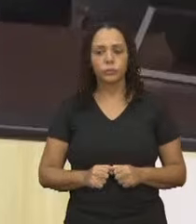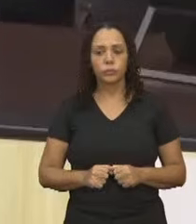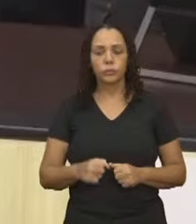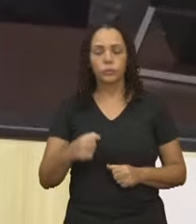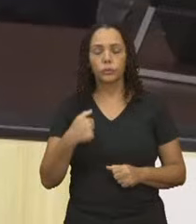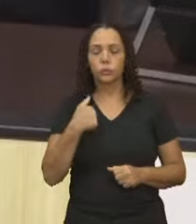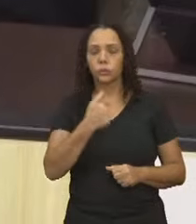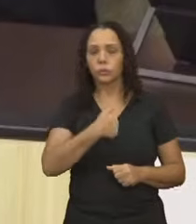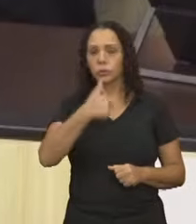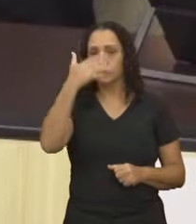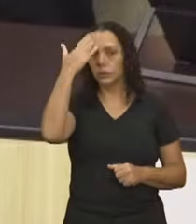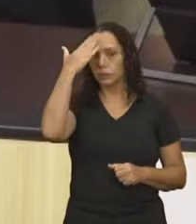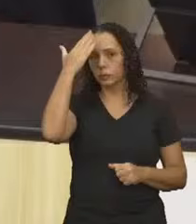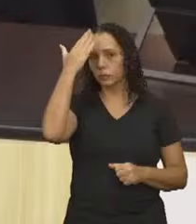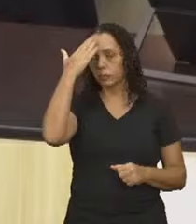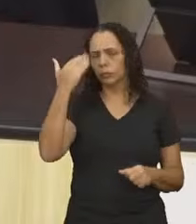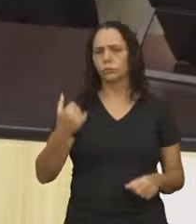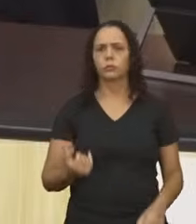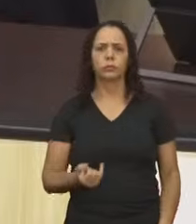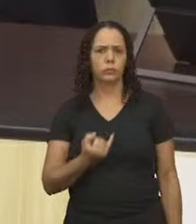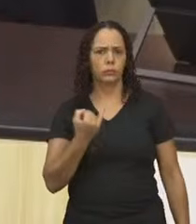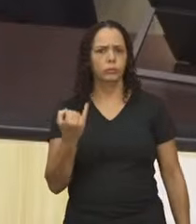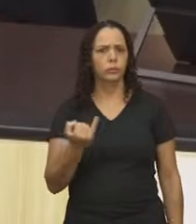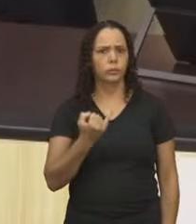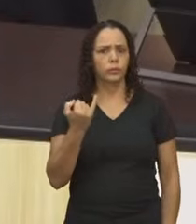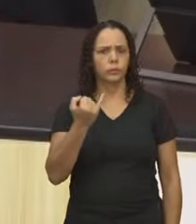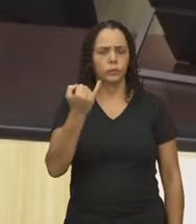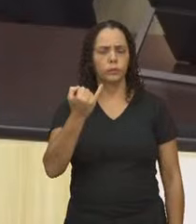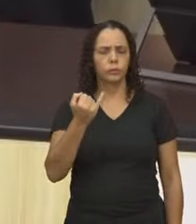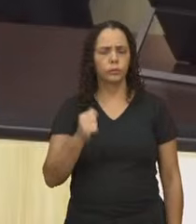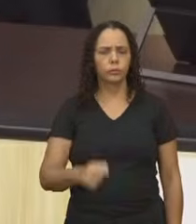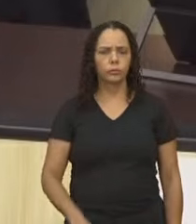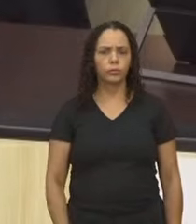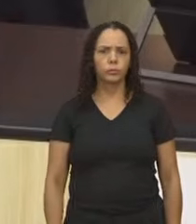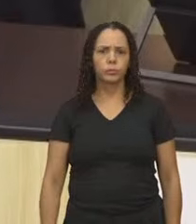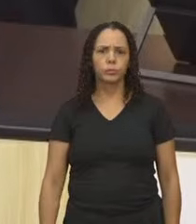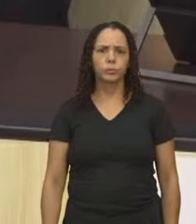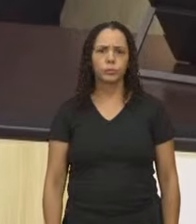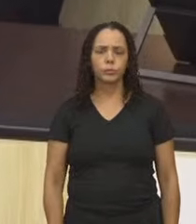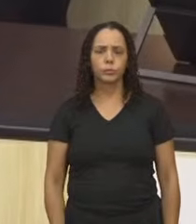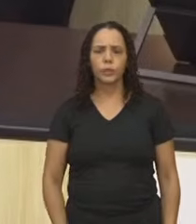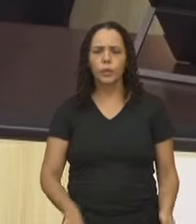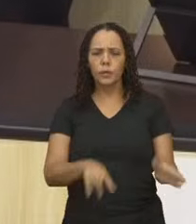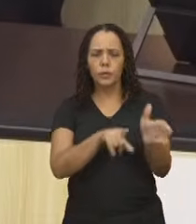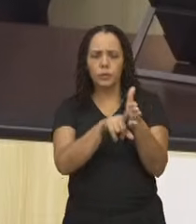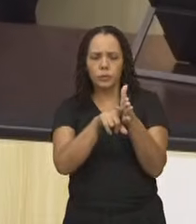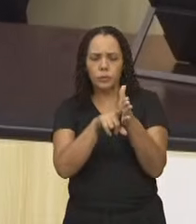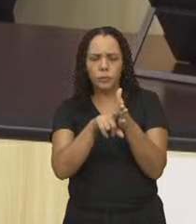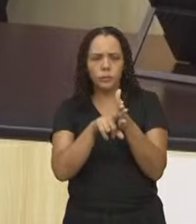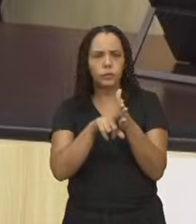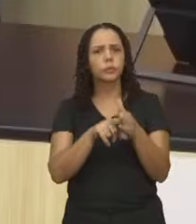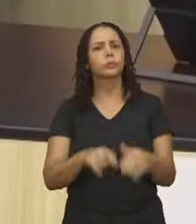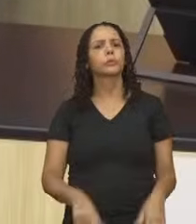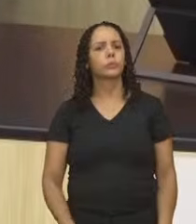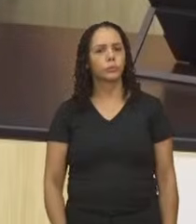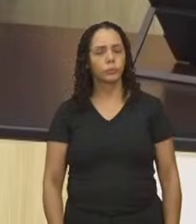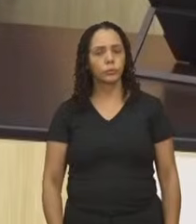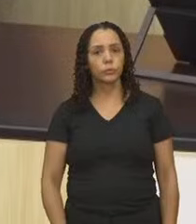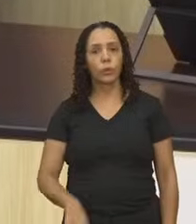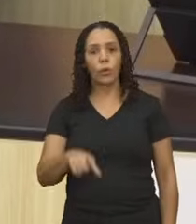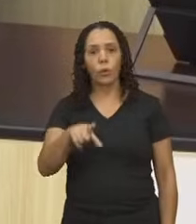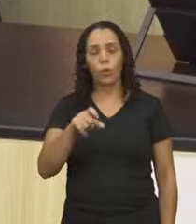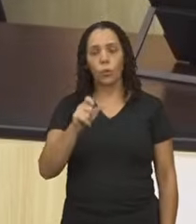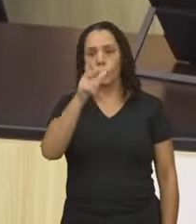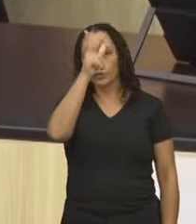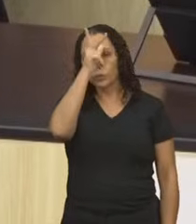Nós sabemos da tamanha importância dessa CPI. Fomos procurados pelo